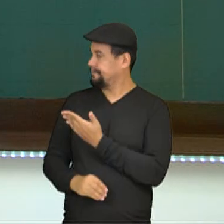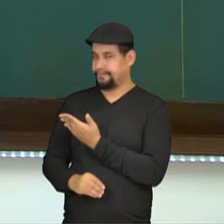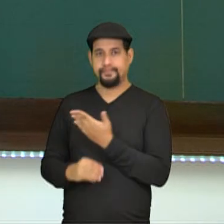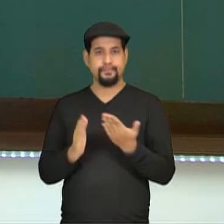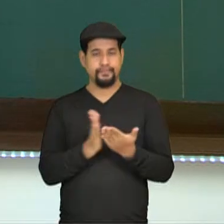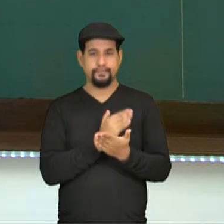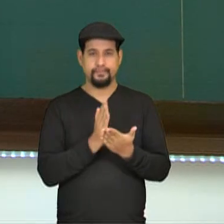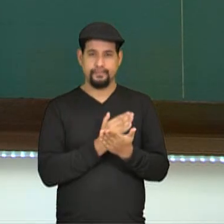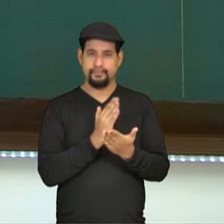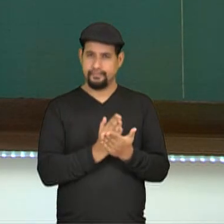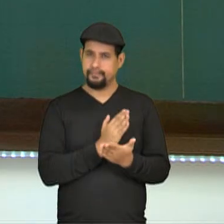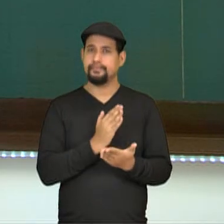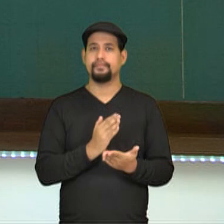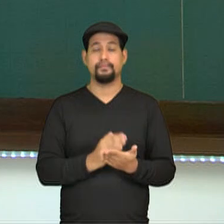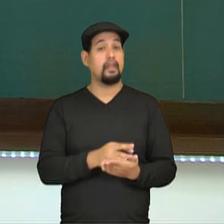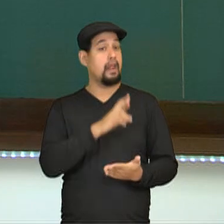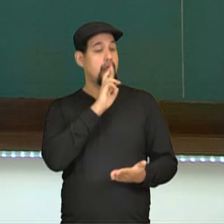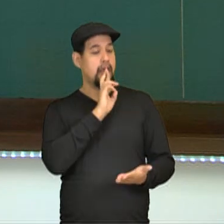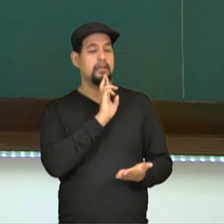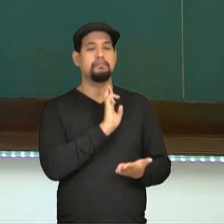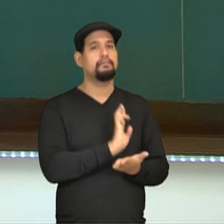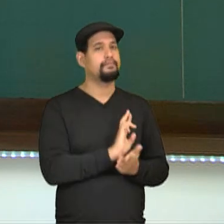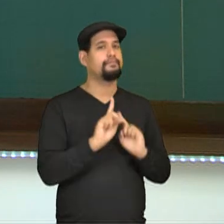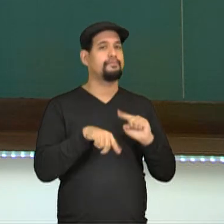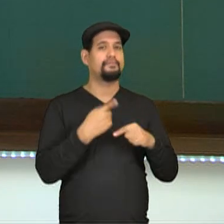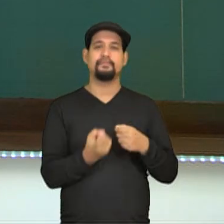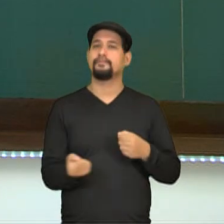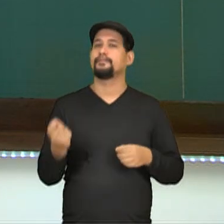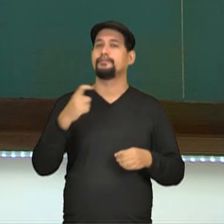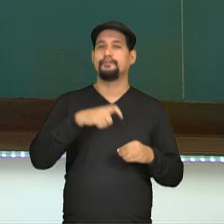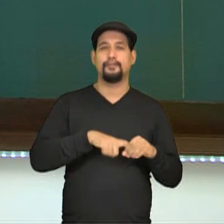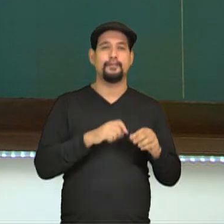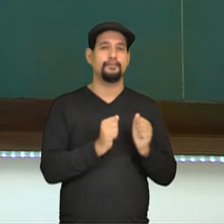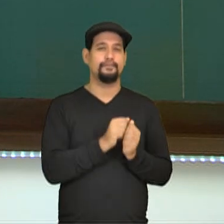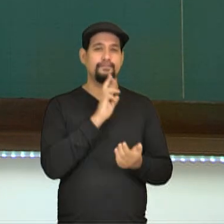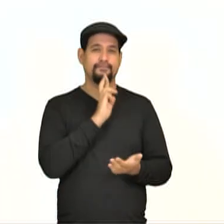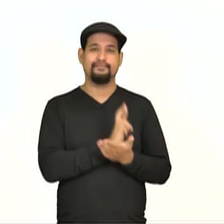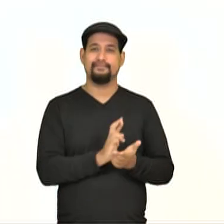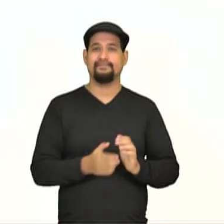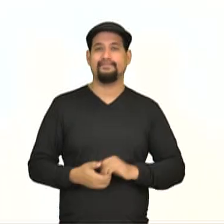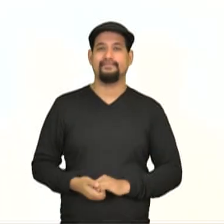caderno de vocês, vocês vão responder e nós voltamos com a correção.